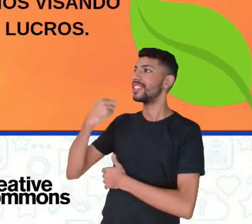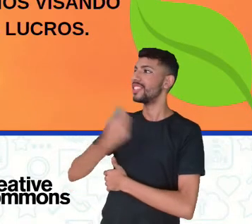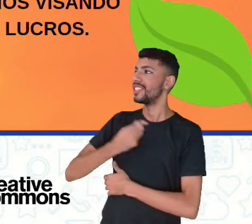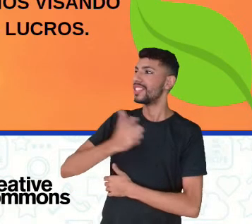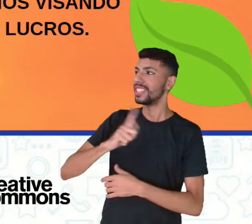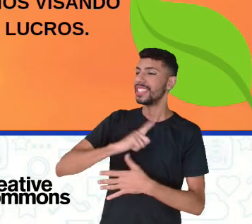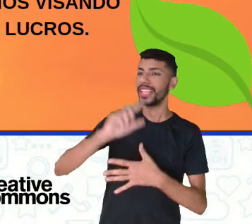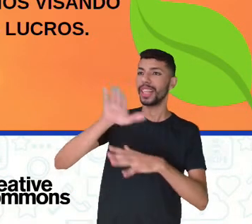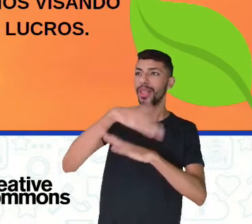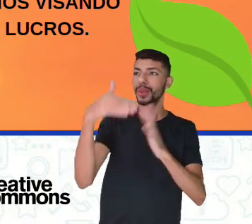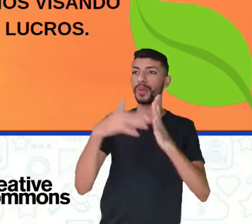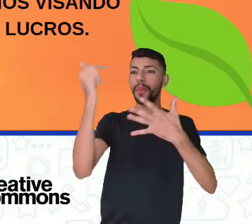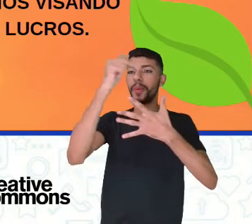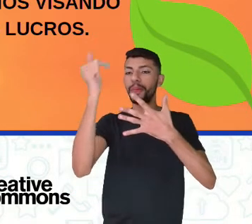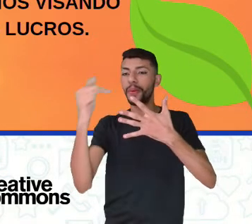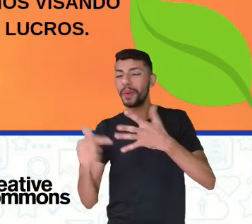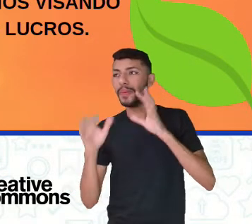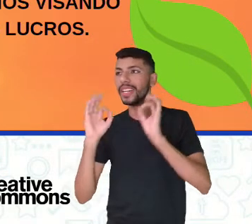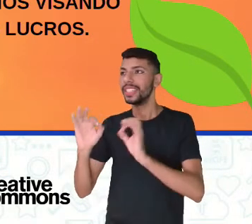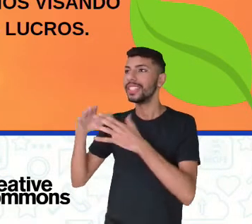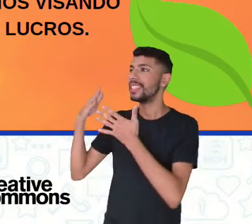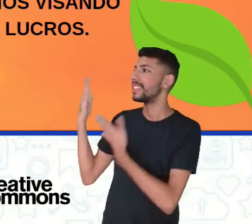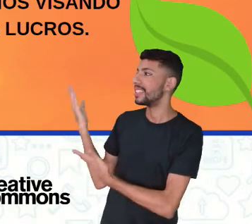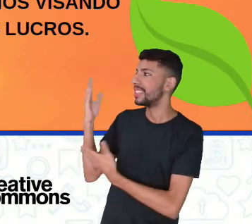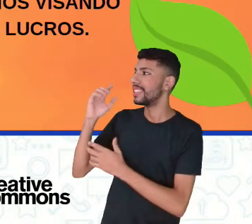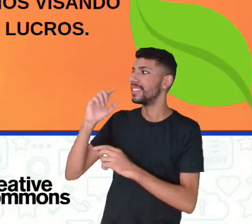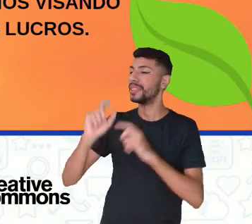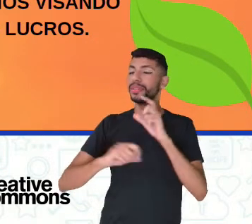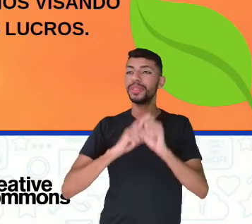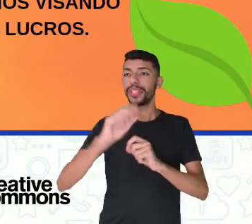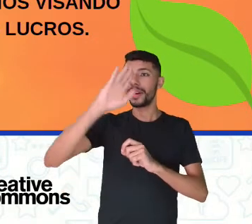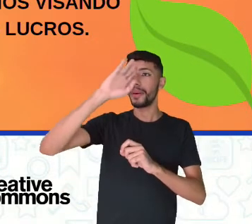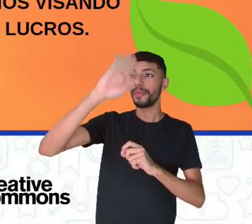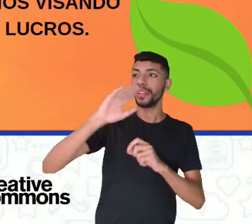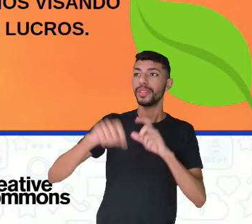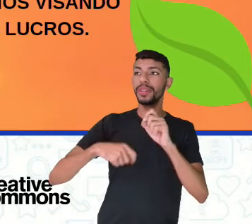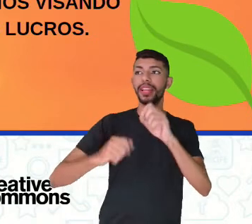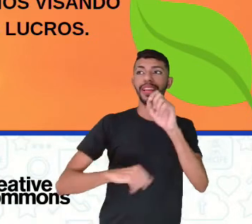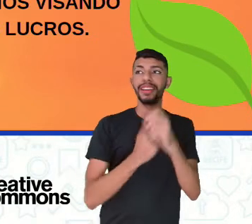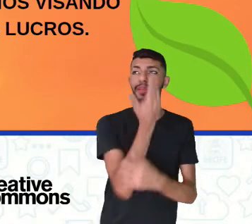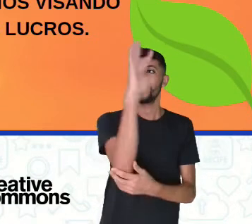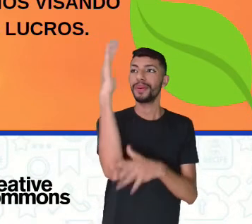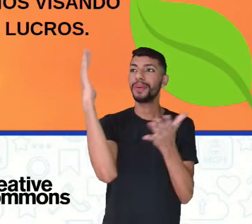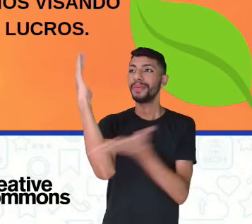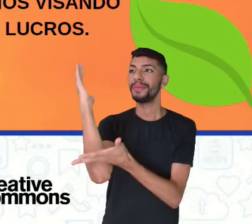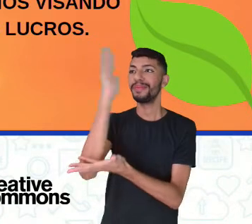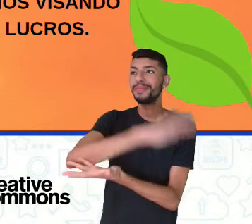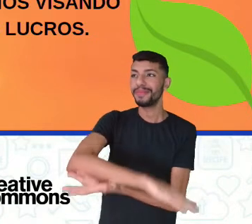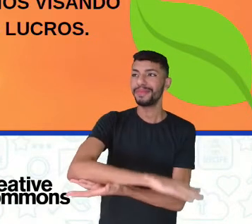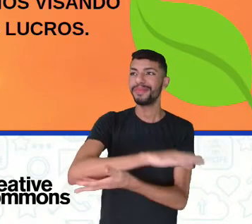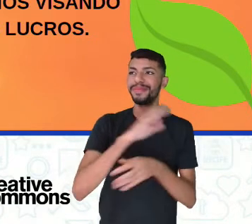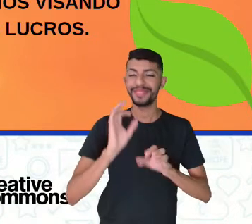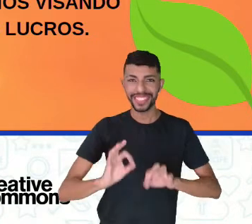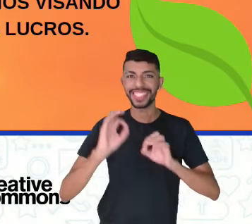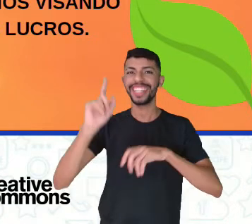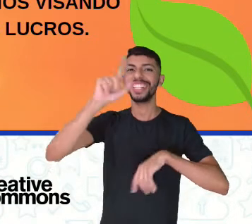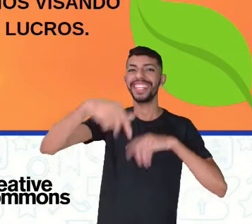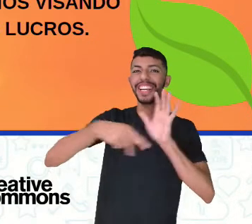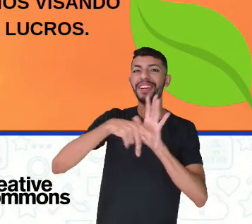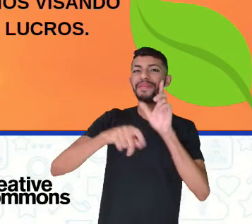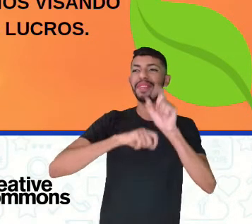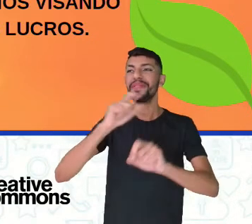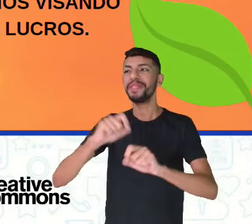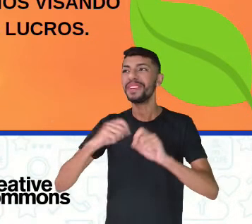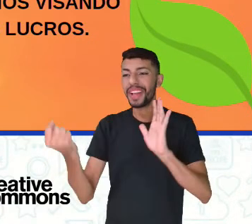essa questão, né, que já começa aí, né, todo esse princípio do desmatamento, né, que é uma das marcas negativas do